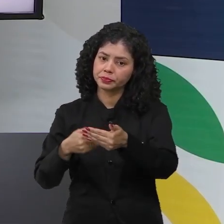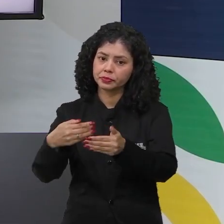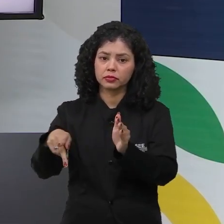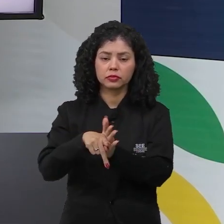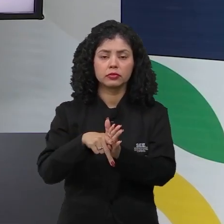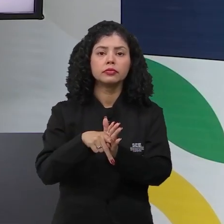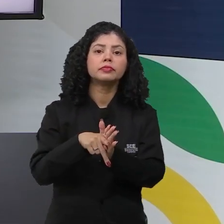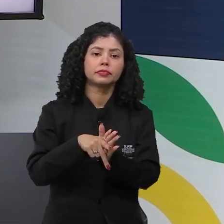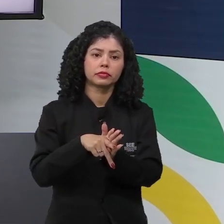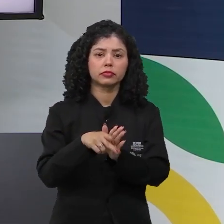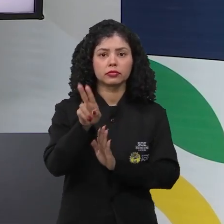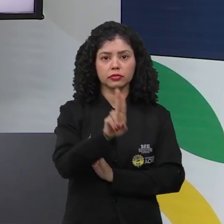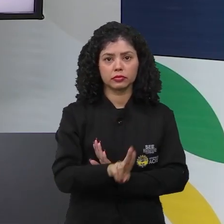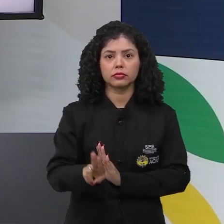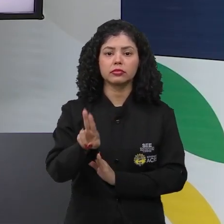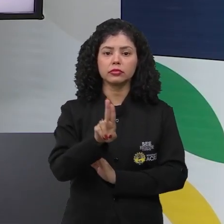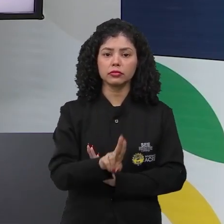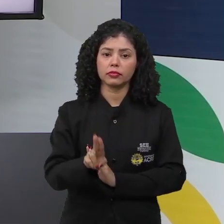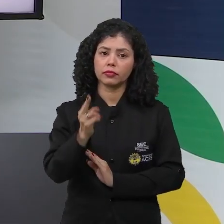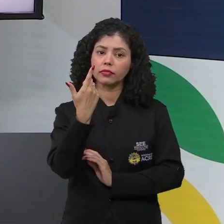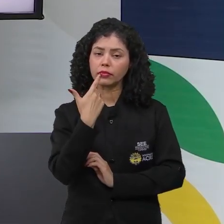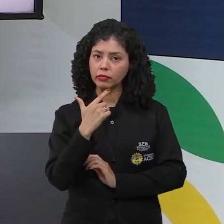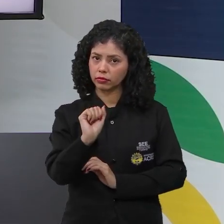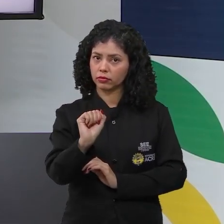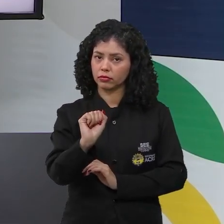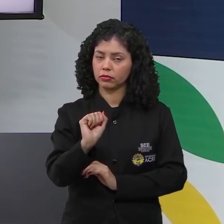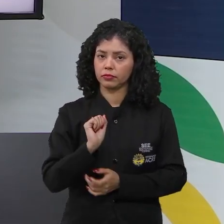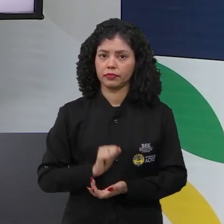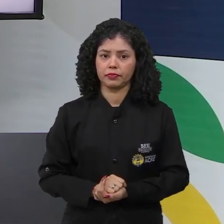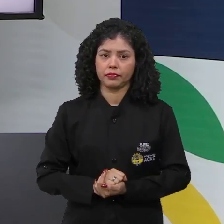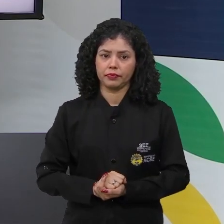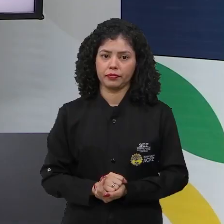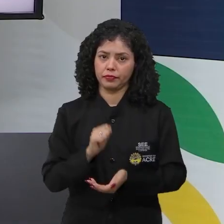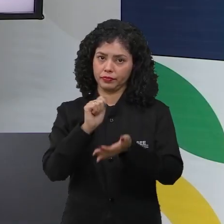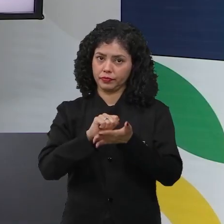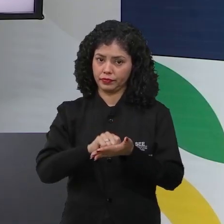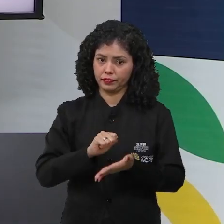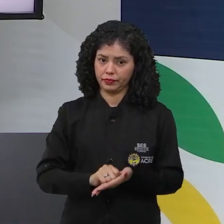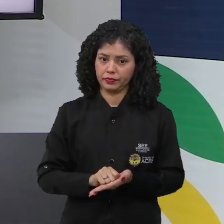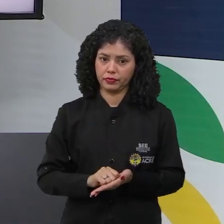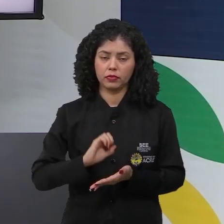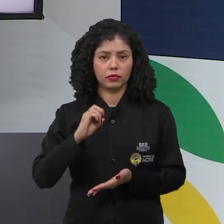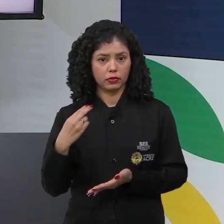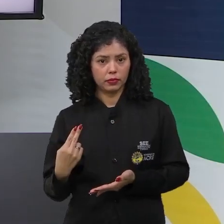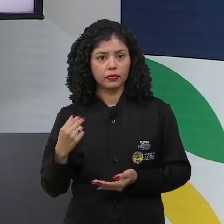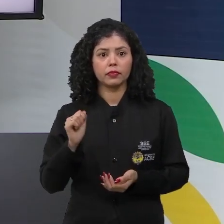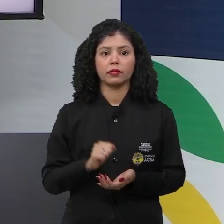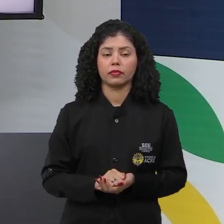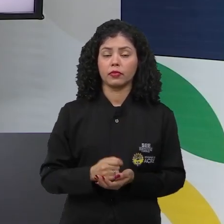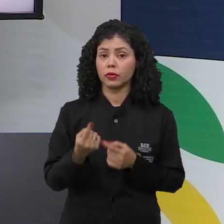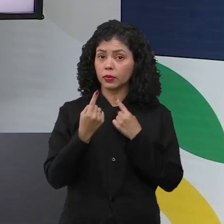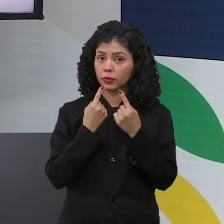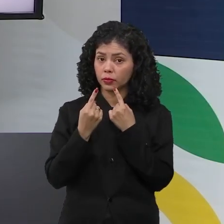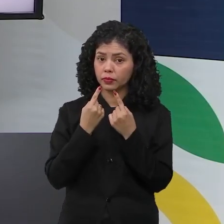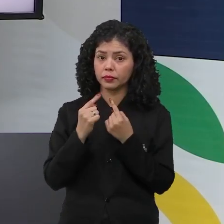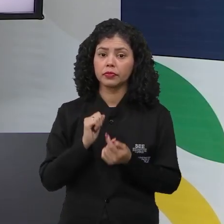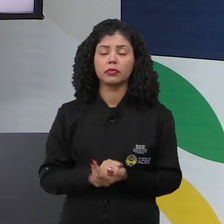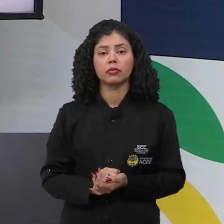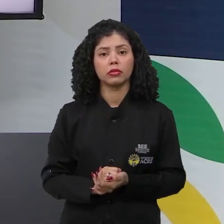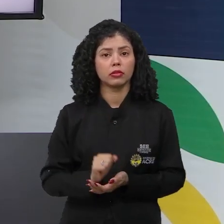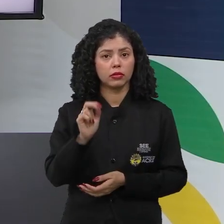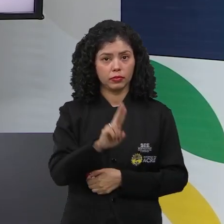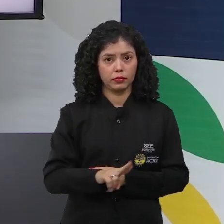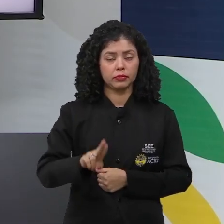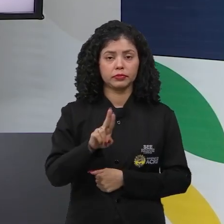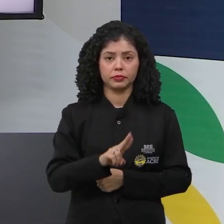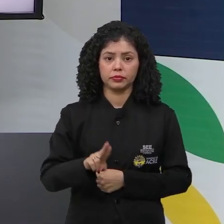diariamente estamos usando a língua, seja para escrever ou seja para se comunicar. Você